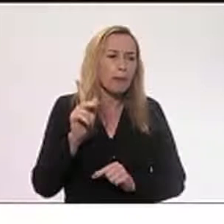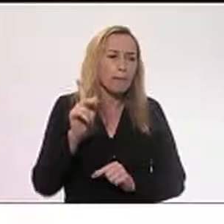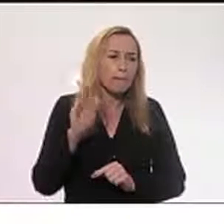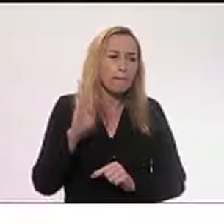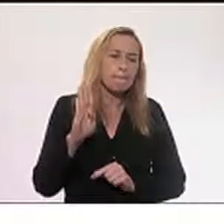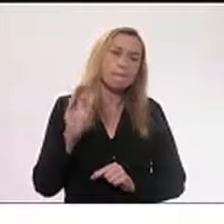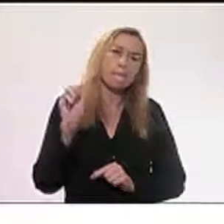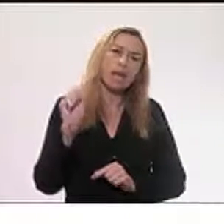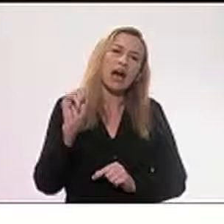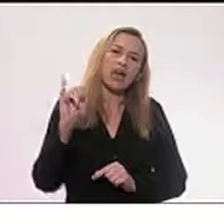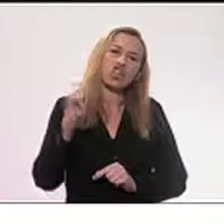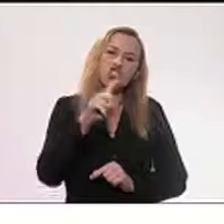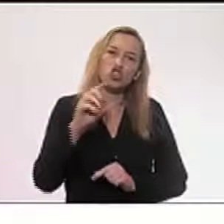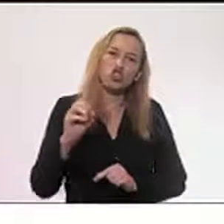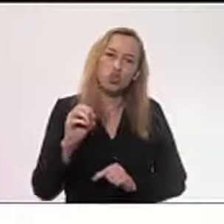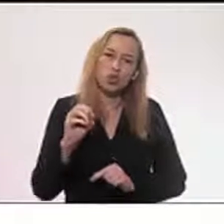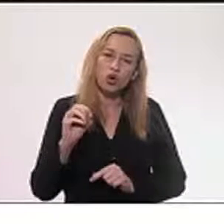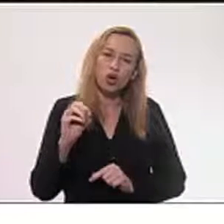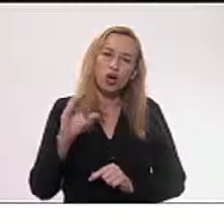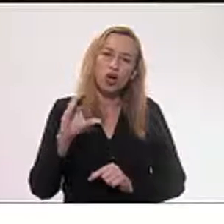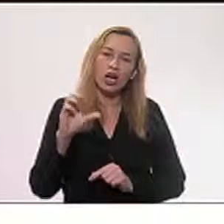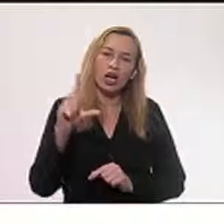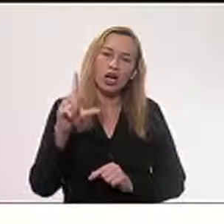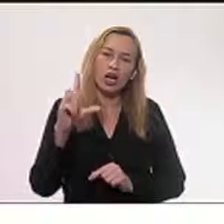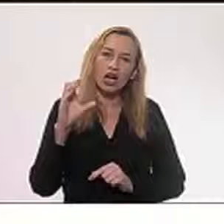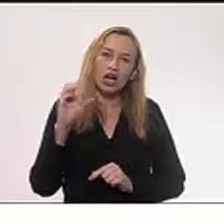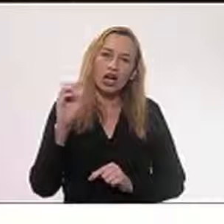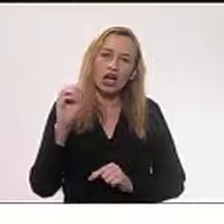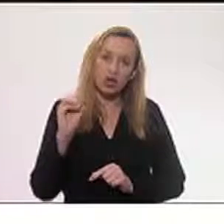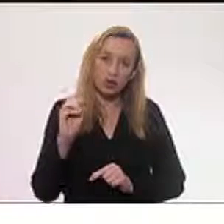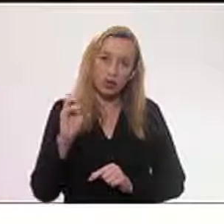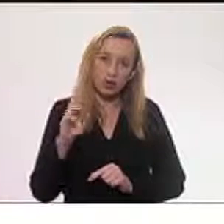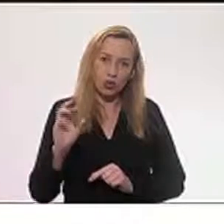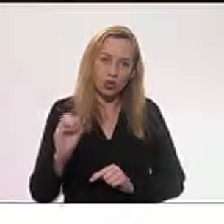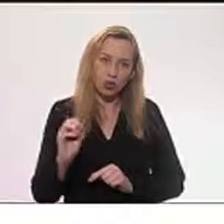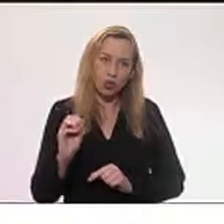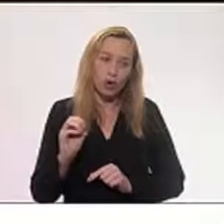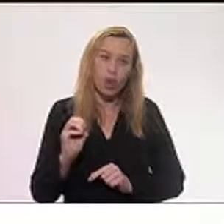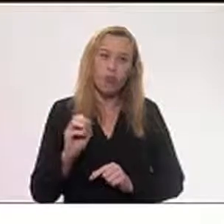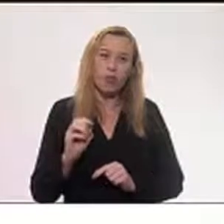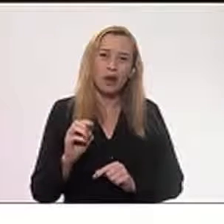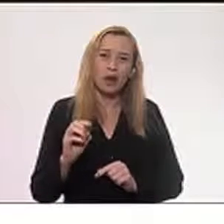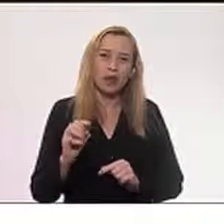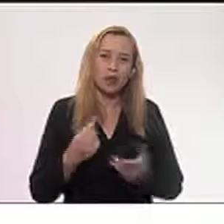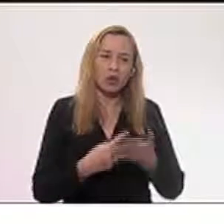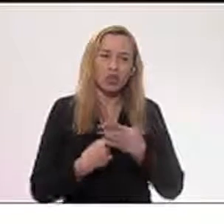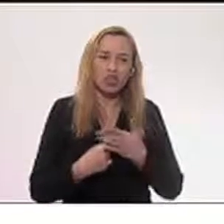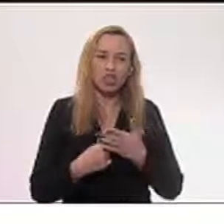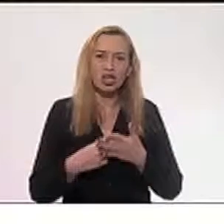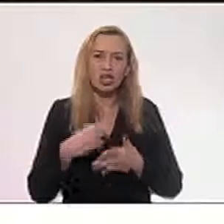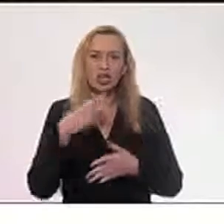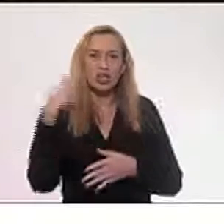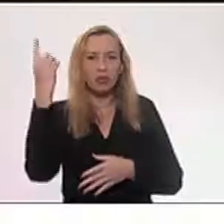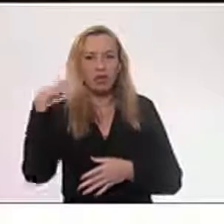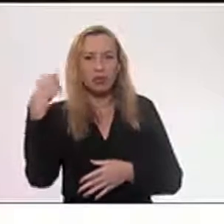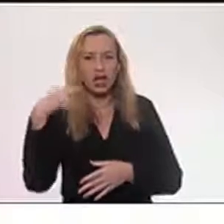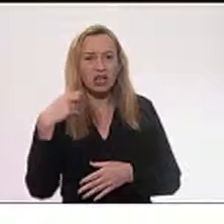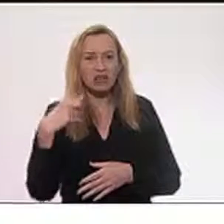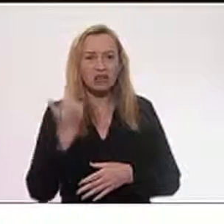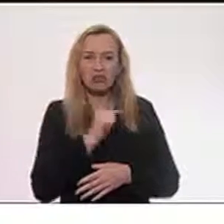clero, para definir deputados e deputadas que não têm nenhuma expressão, nenhum protagonismo